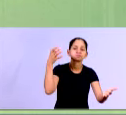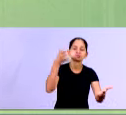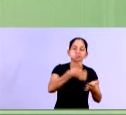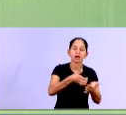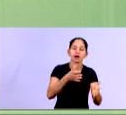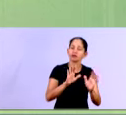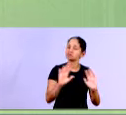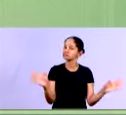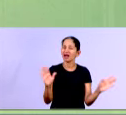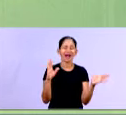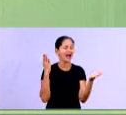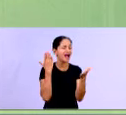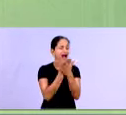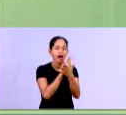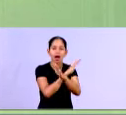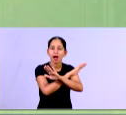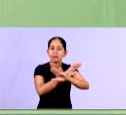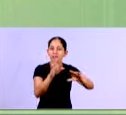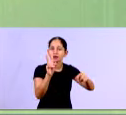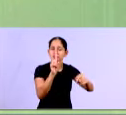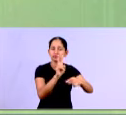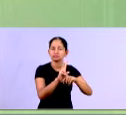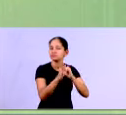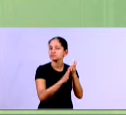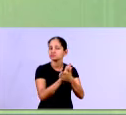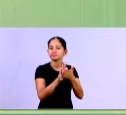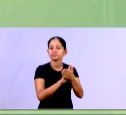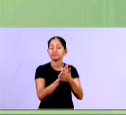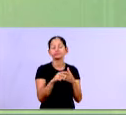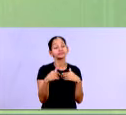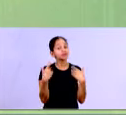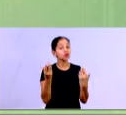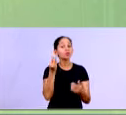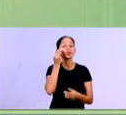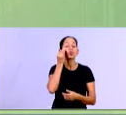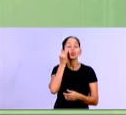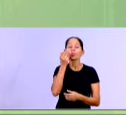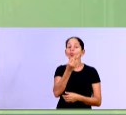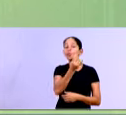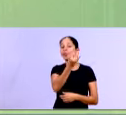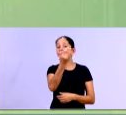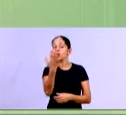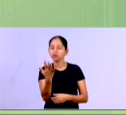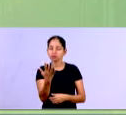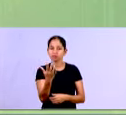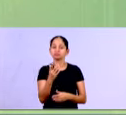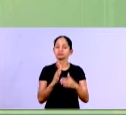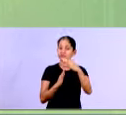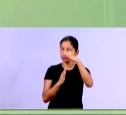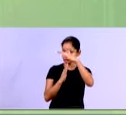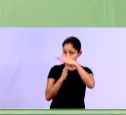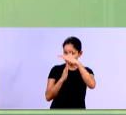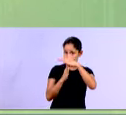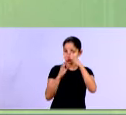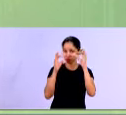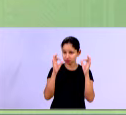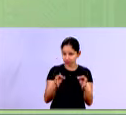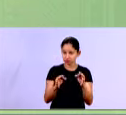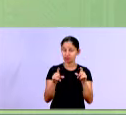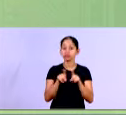sua dívida. Ok? Determine o tempo e o montante, ou seja, o valor final dessa